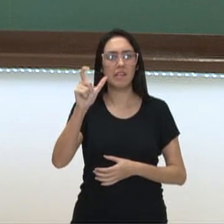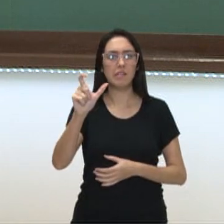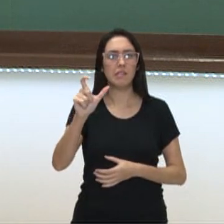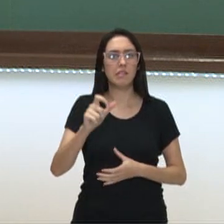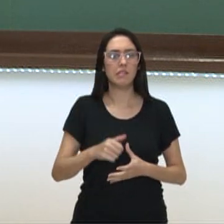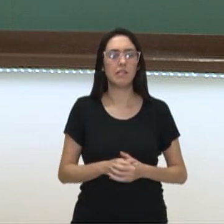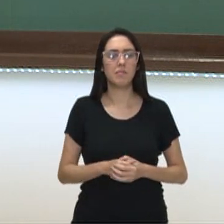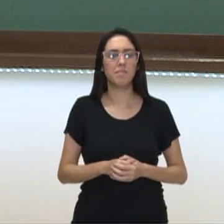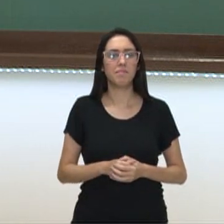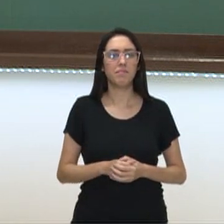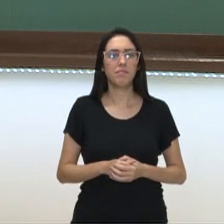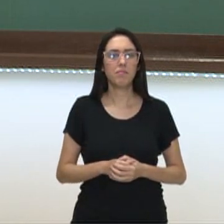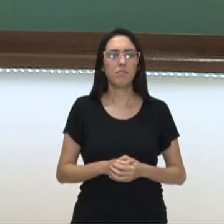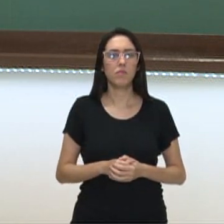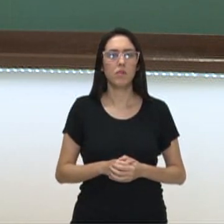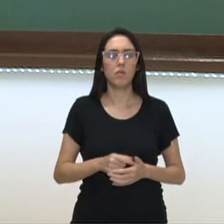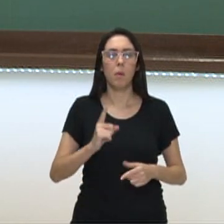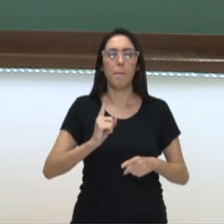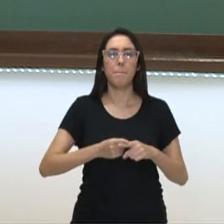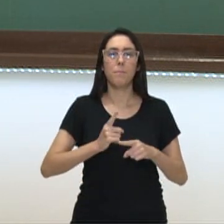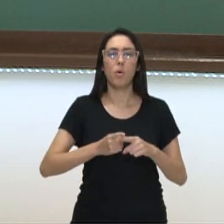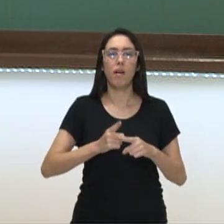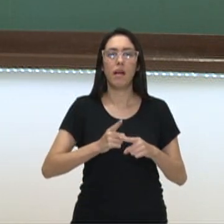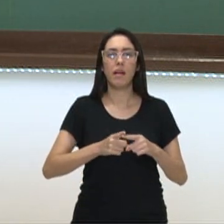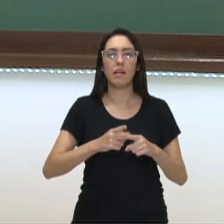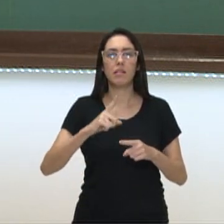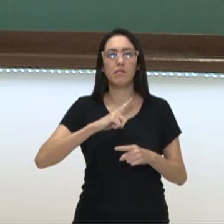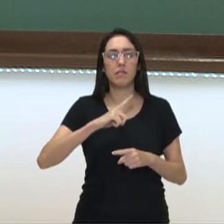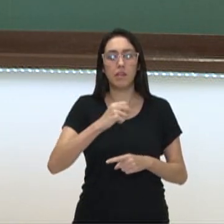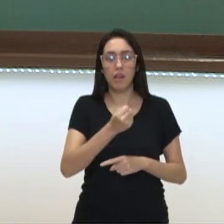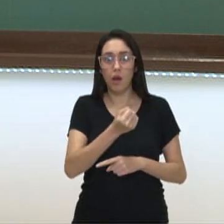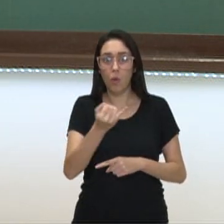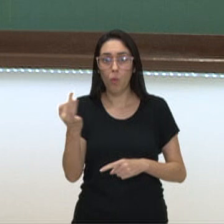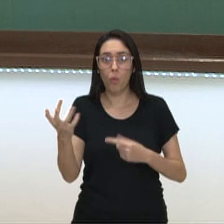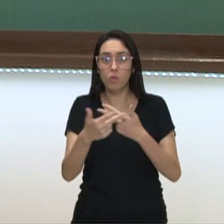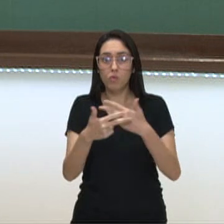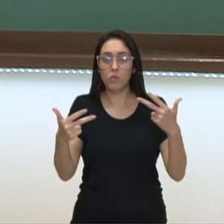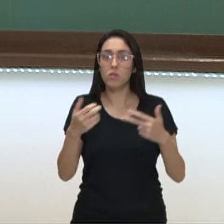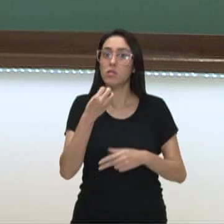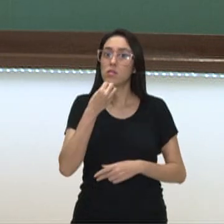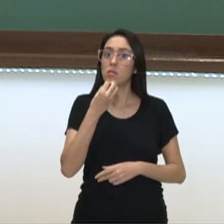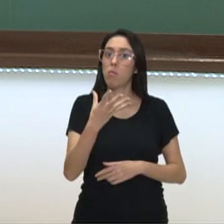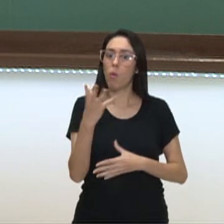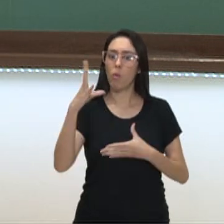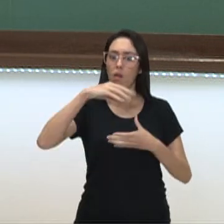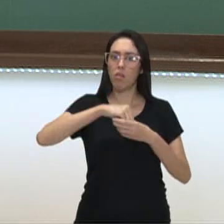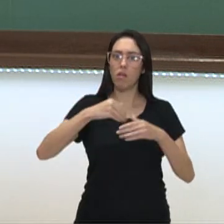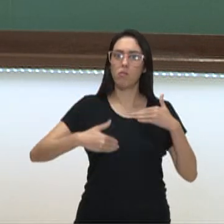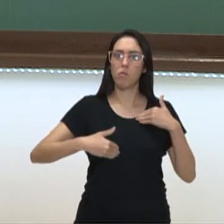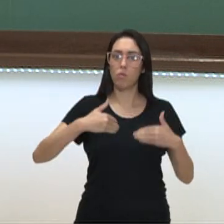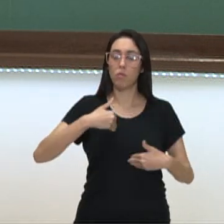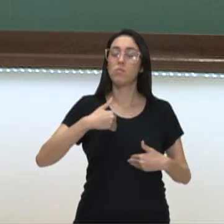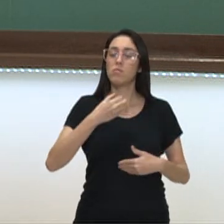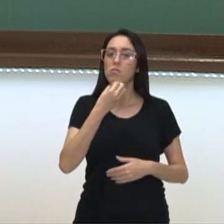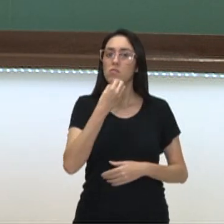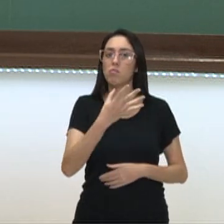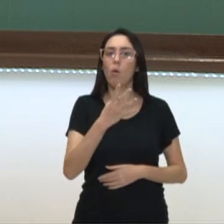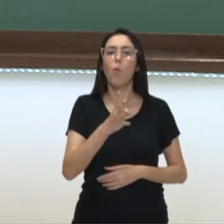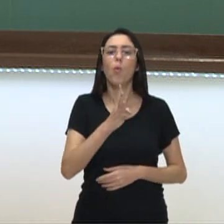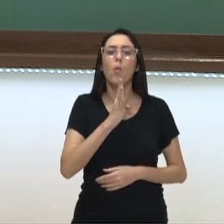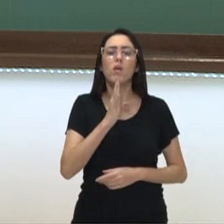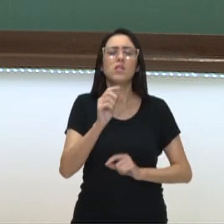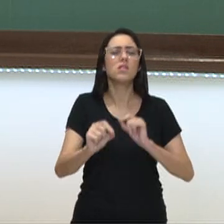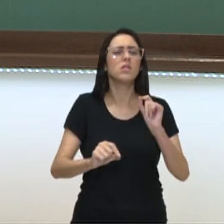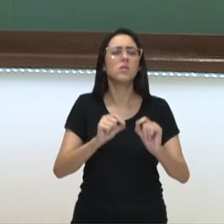exigindo, né, alguns aspectos bem interessantes da gente. Né? Então, vale a pena a gente conhecer o